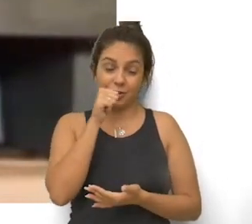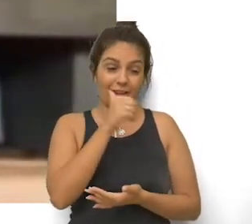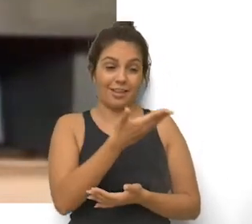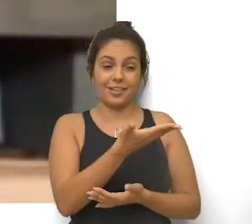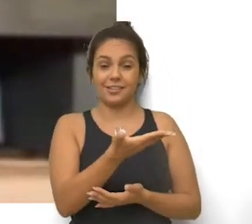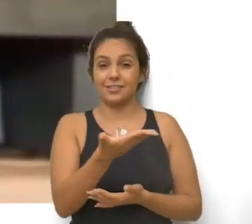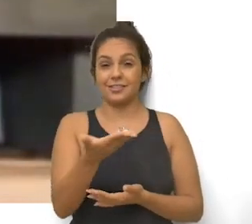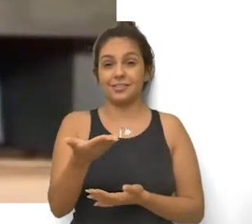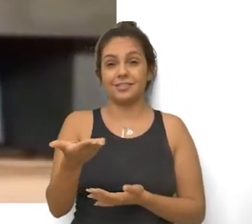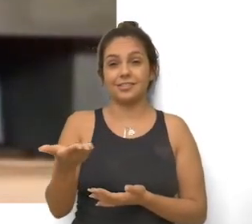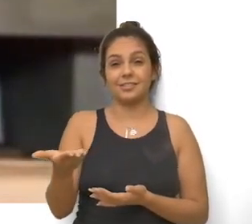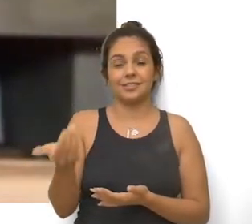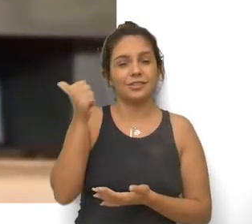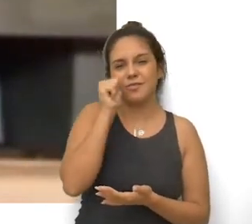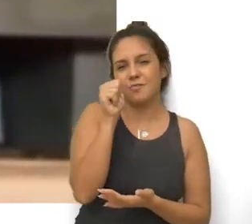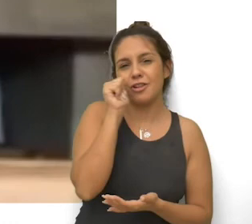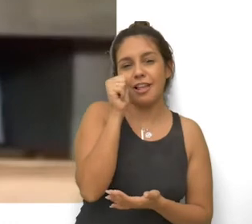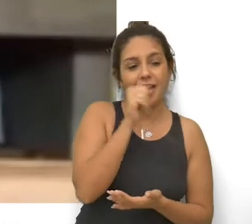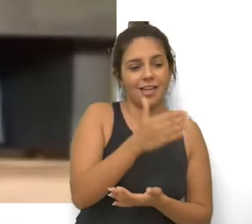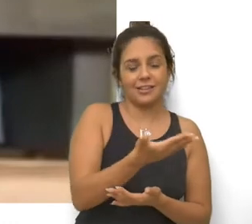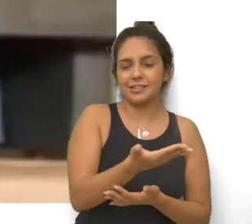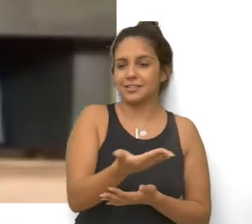Mulheres